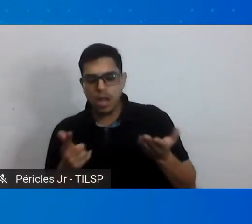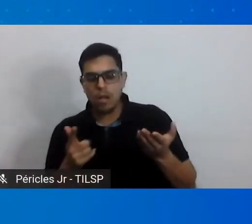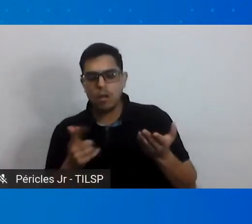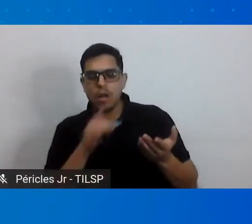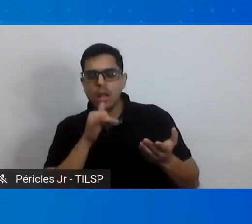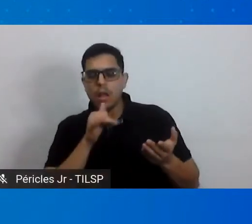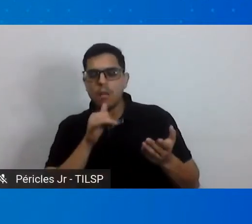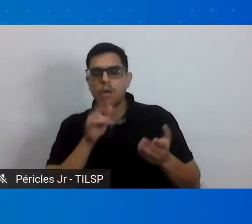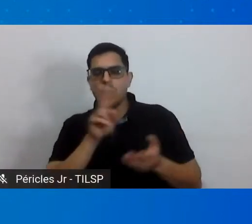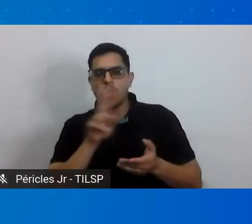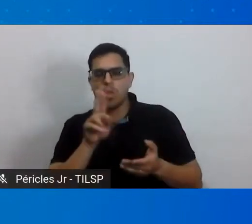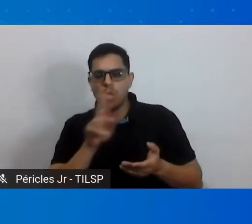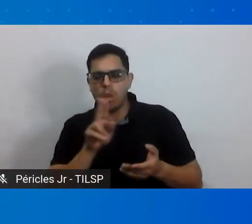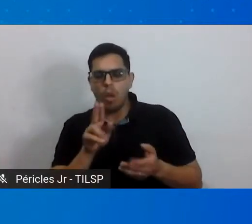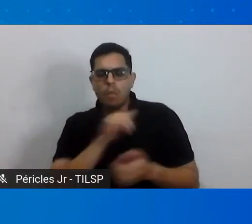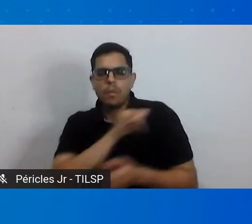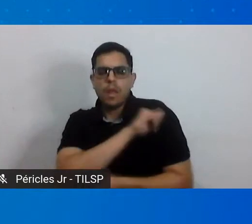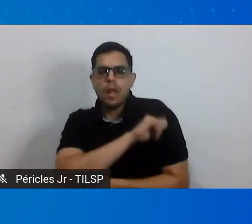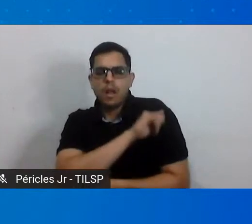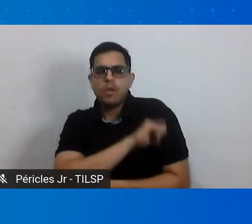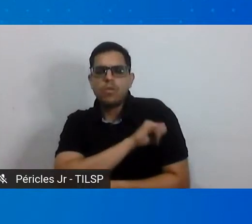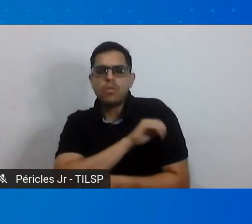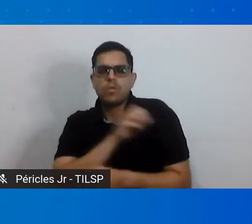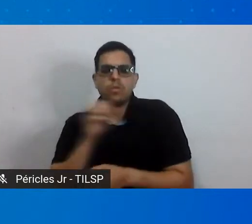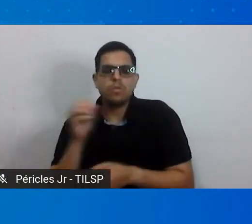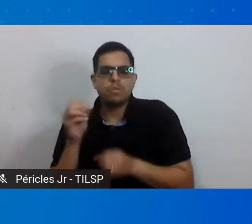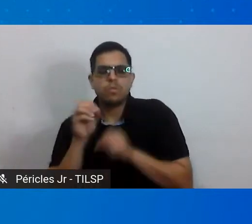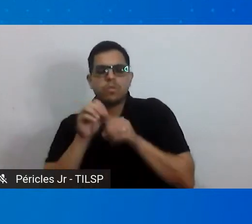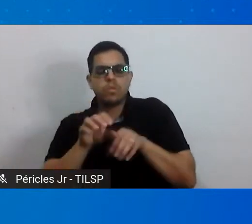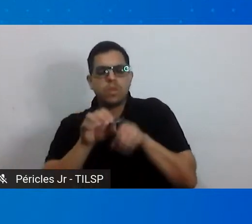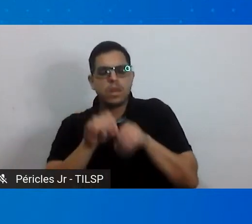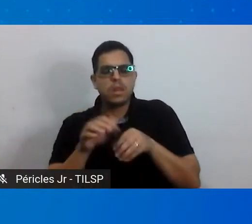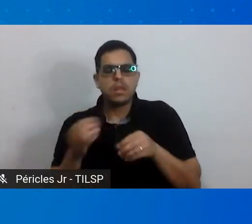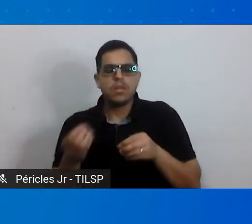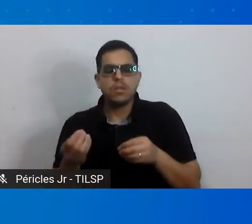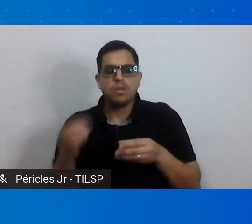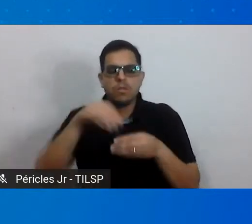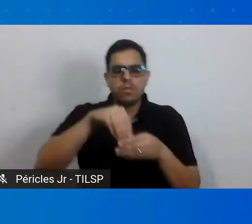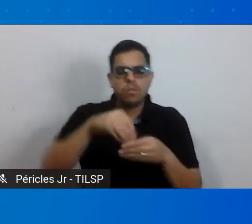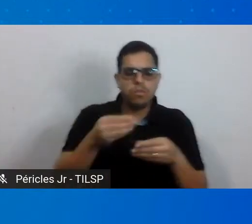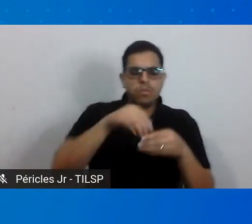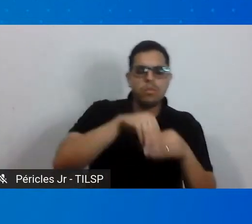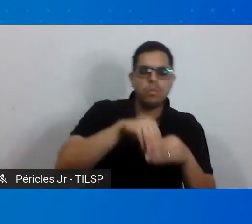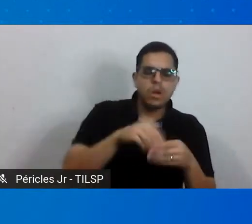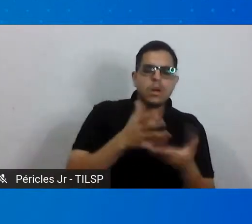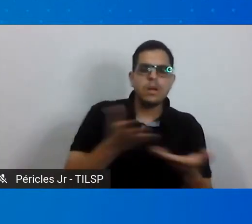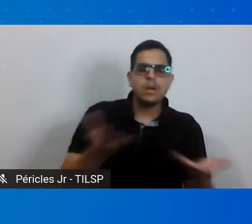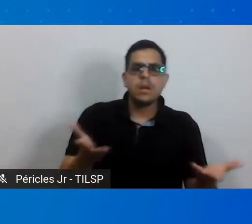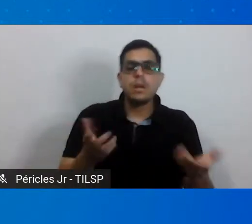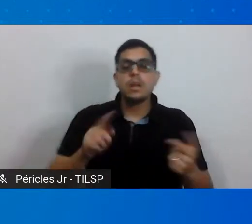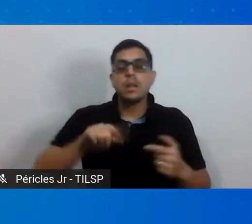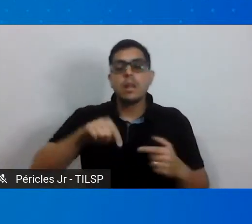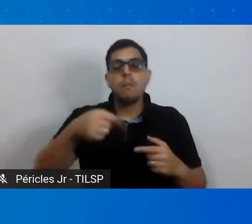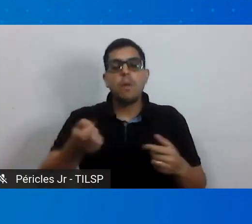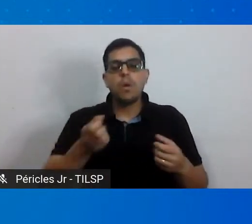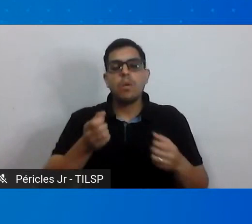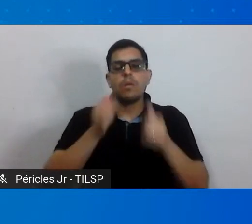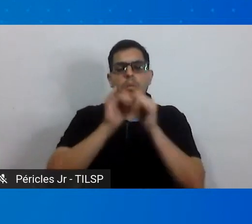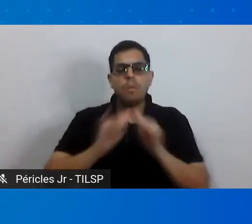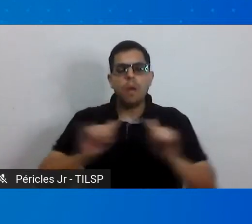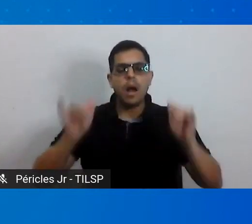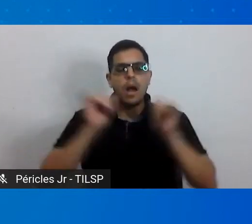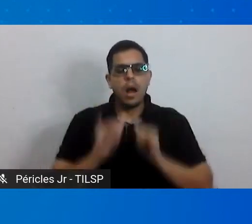levantamento aquele trecho e nós podemos então compartilhar com toda a escola esses conhecimentos